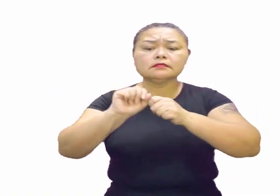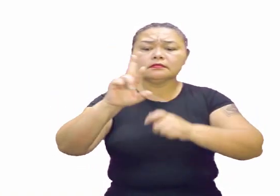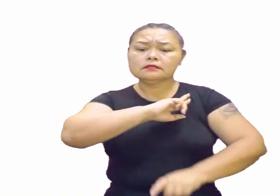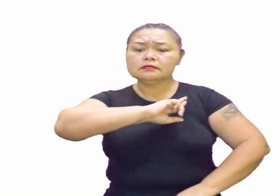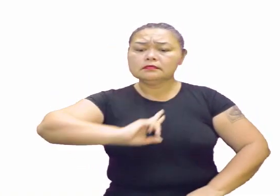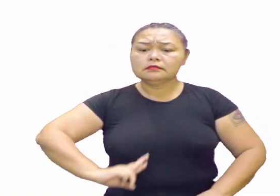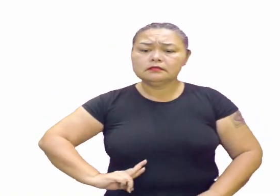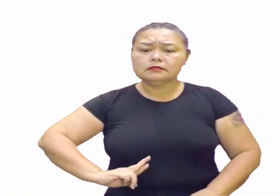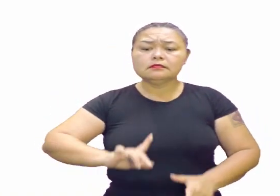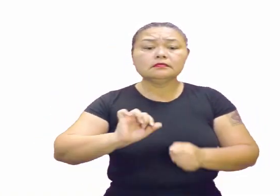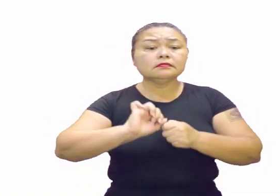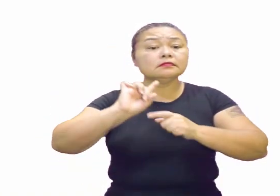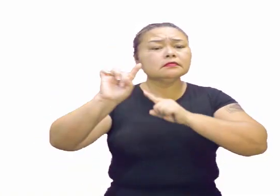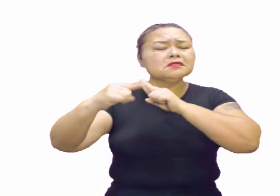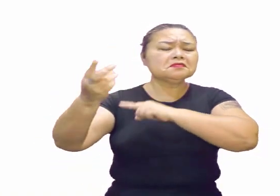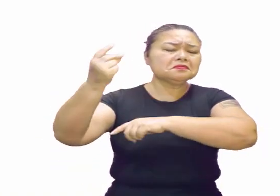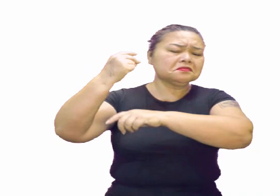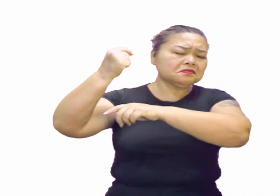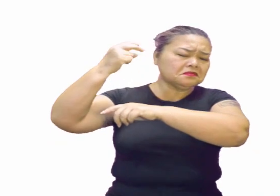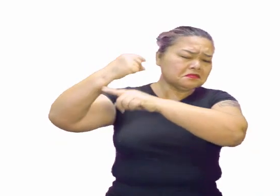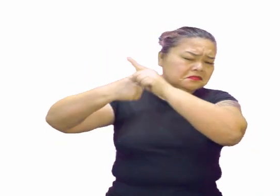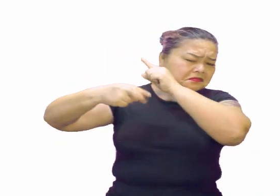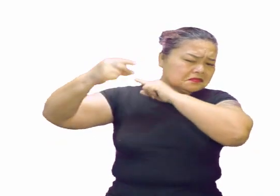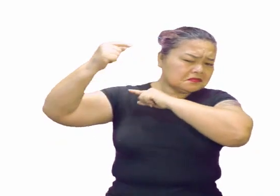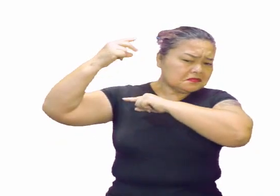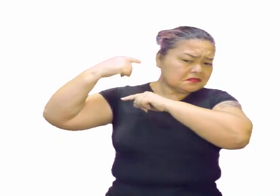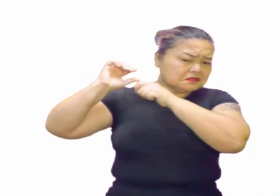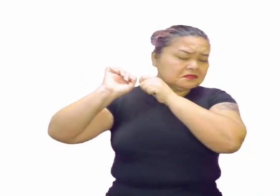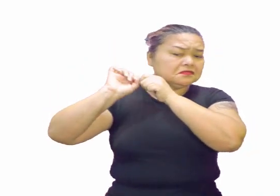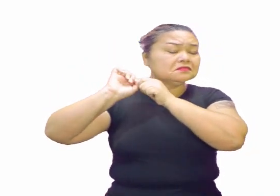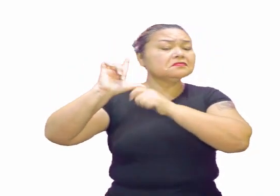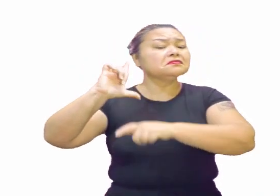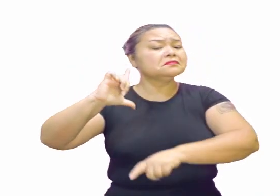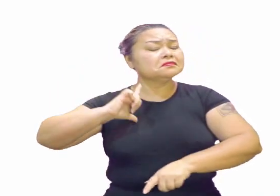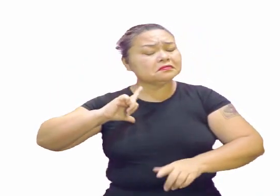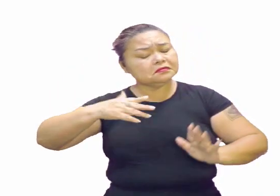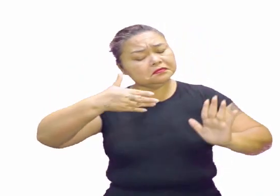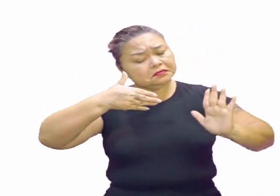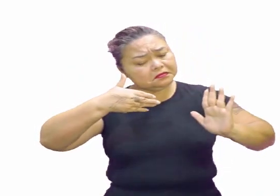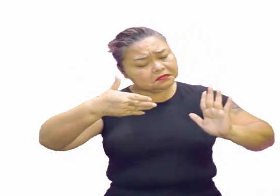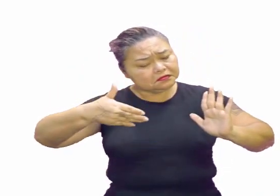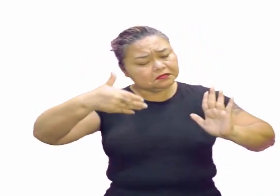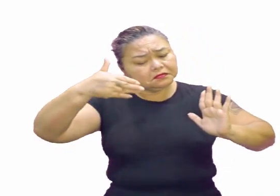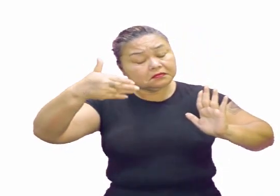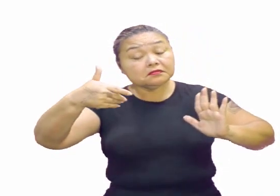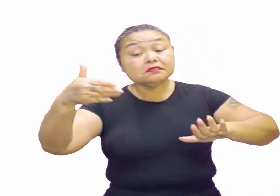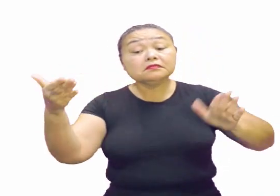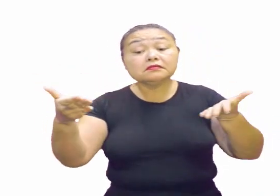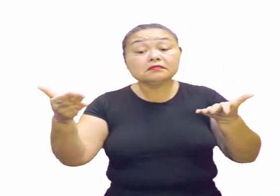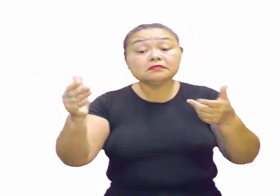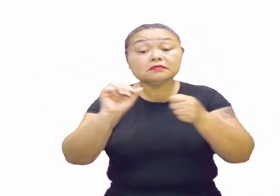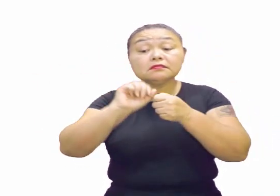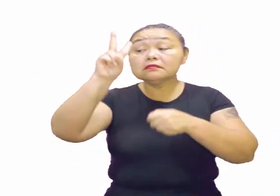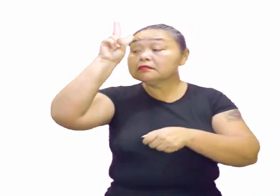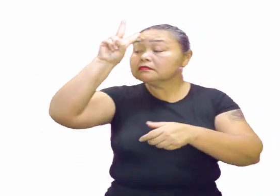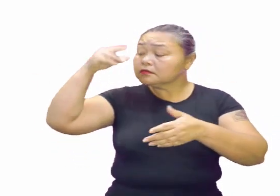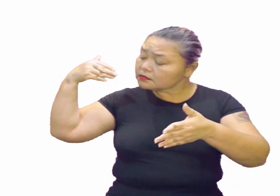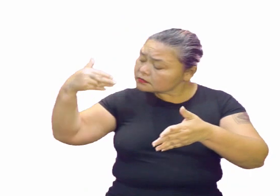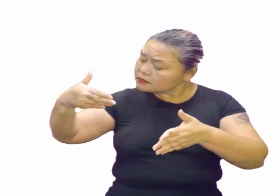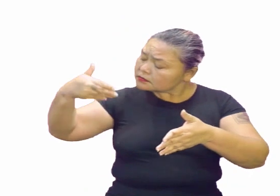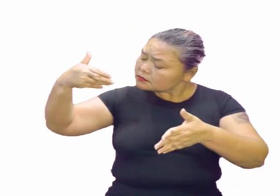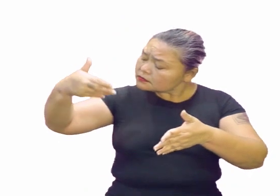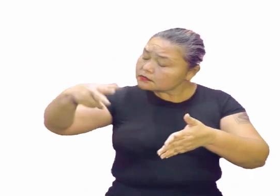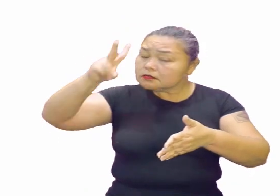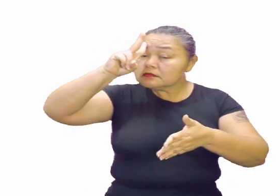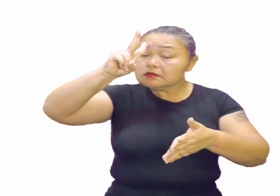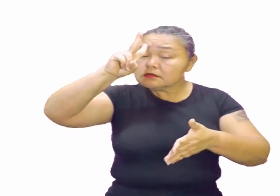republicana, ela é antiga, tá bom? Esteve presente em que momento da nossa história?